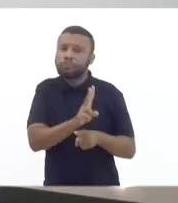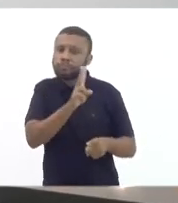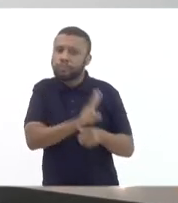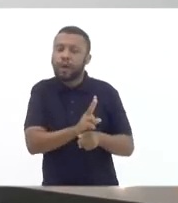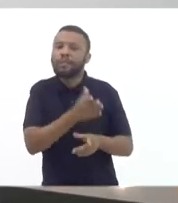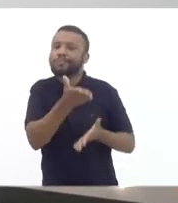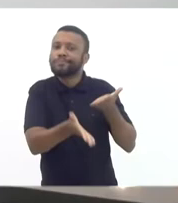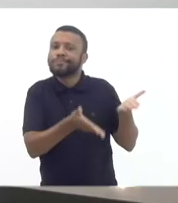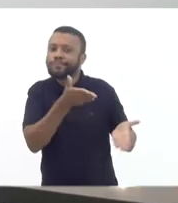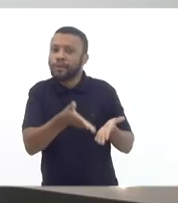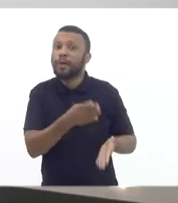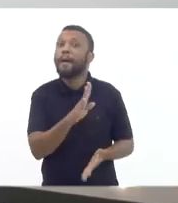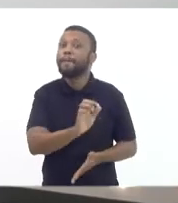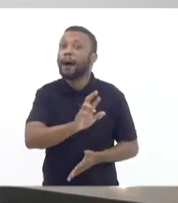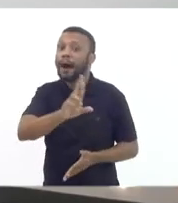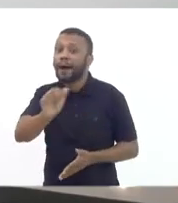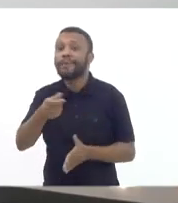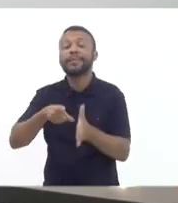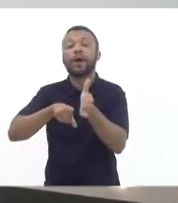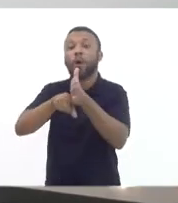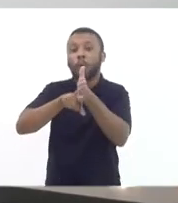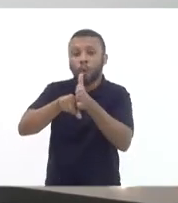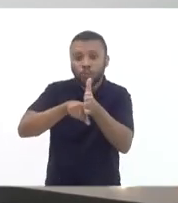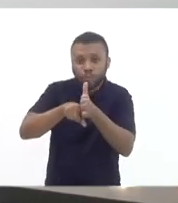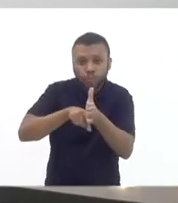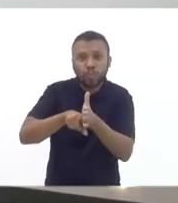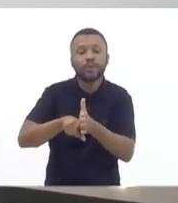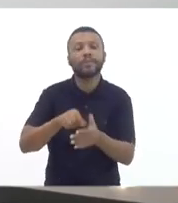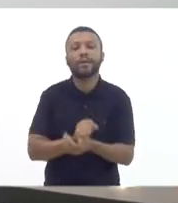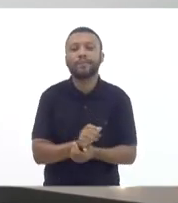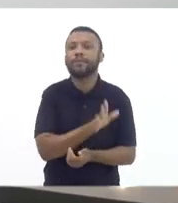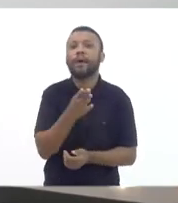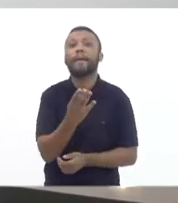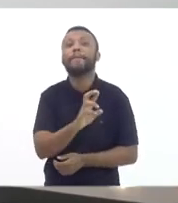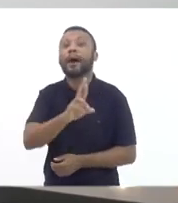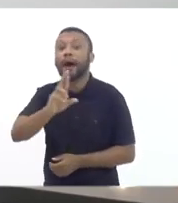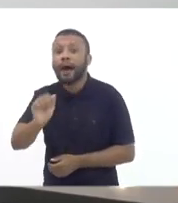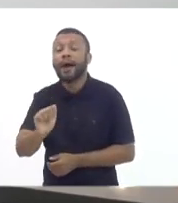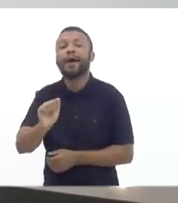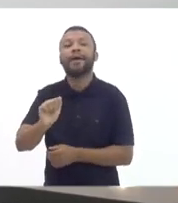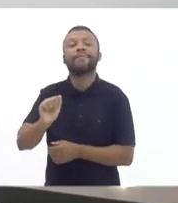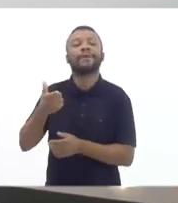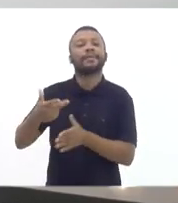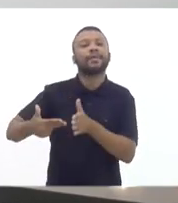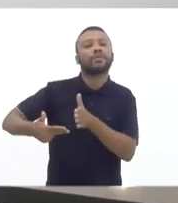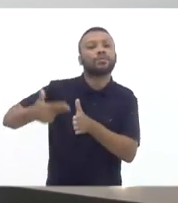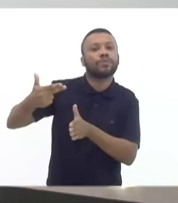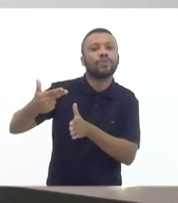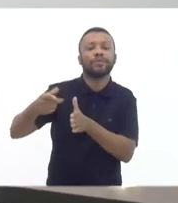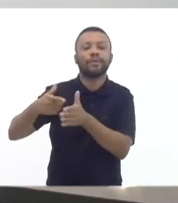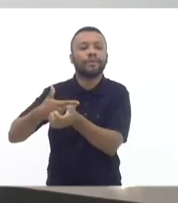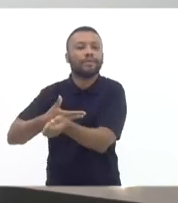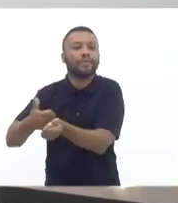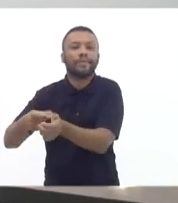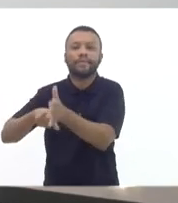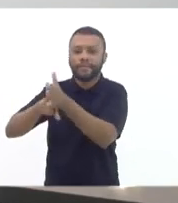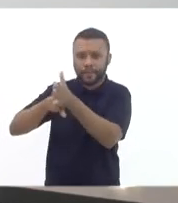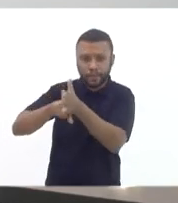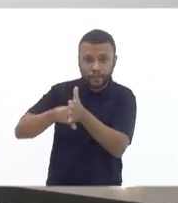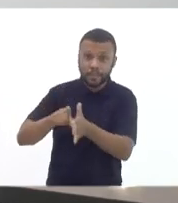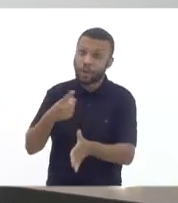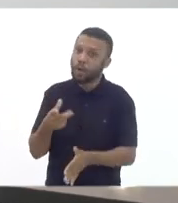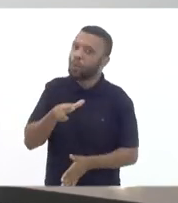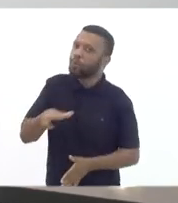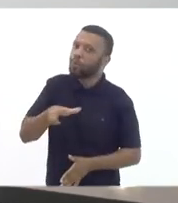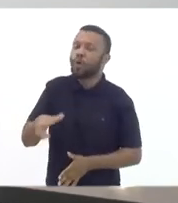gatos vão à Barra fazer consulta, vão à Barra fazer cirurgia, vão à Barra fazer exames. Então, eu não sou